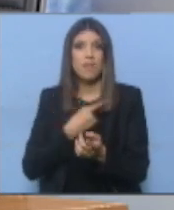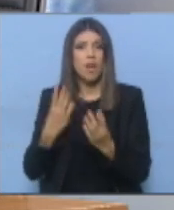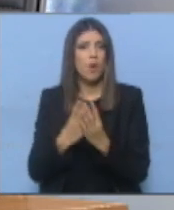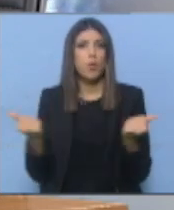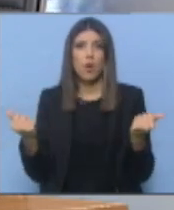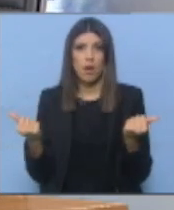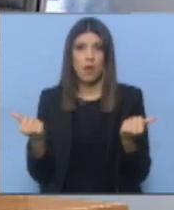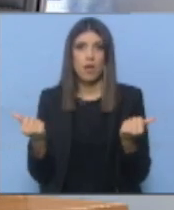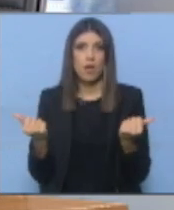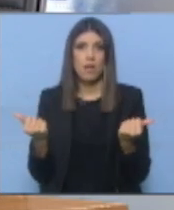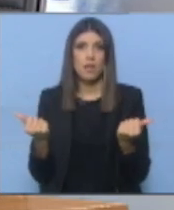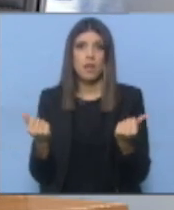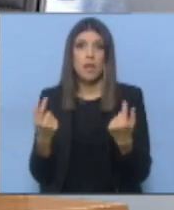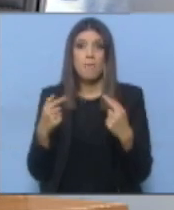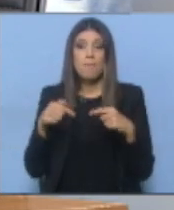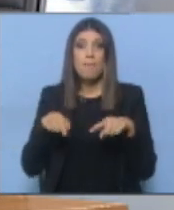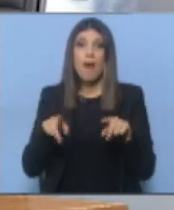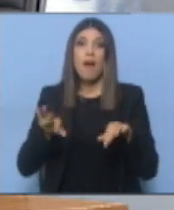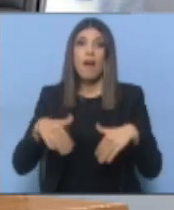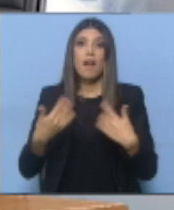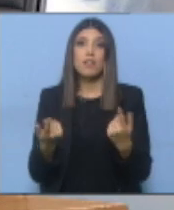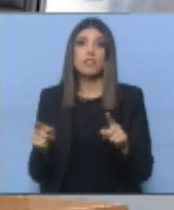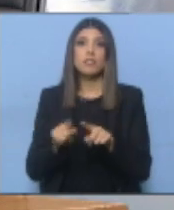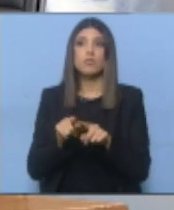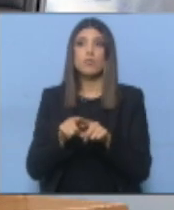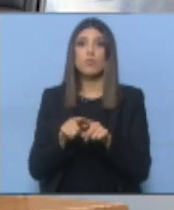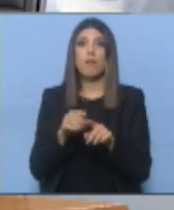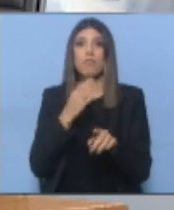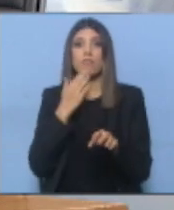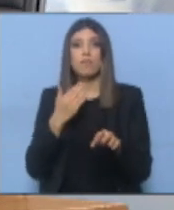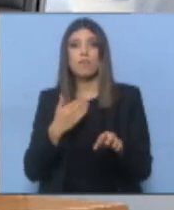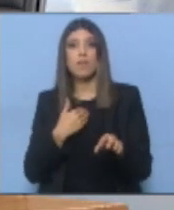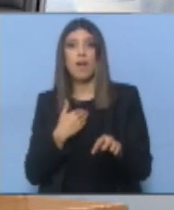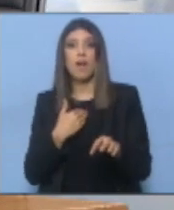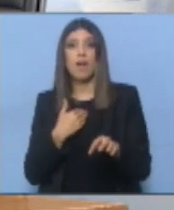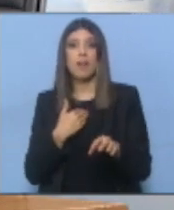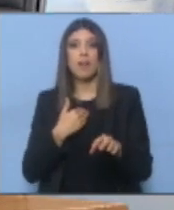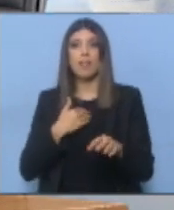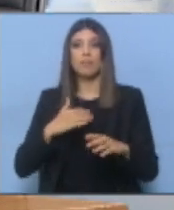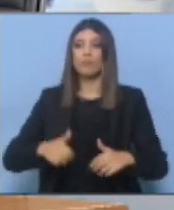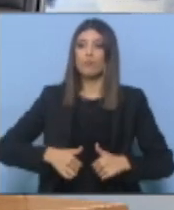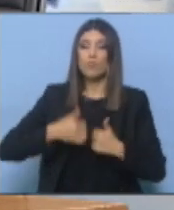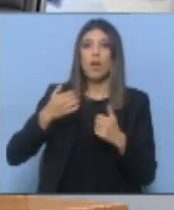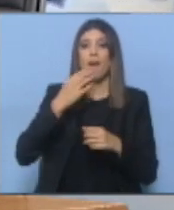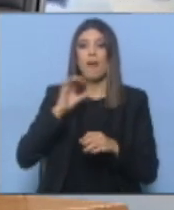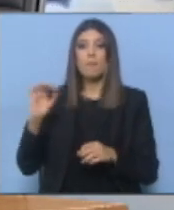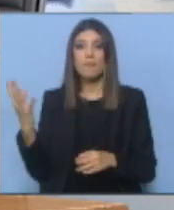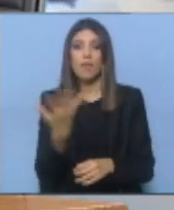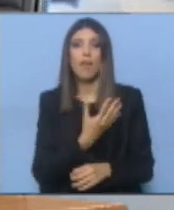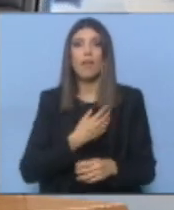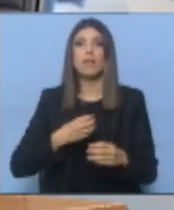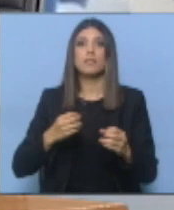são aspectos que normalmente resultam de facto, um melhor ambiente económico, melhor